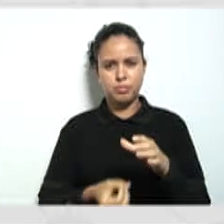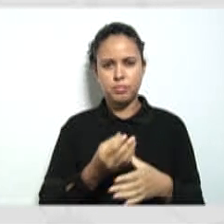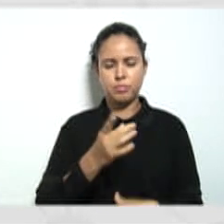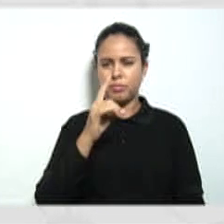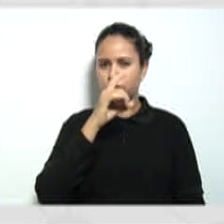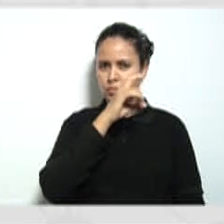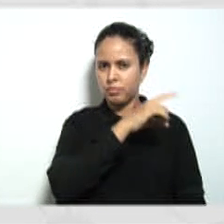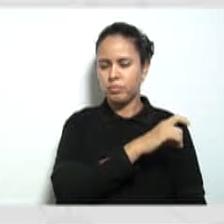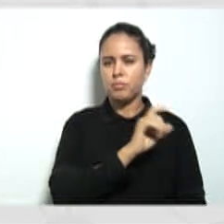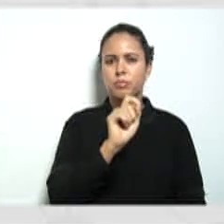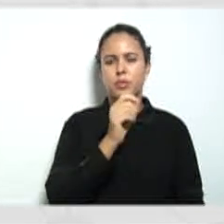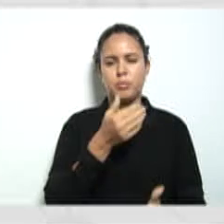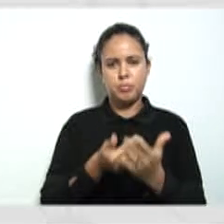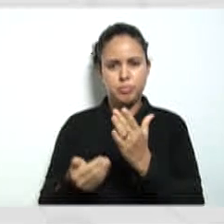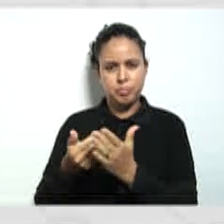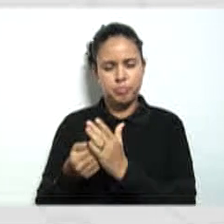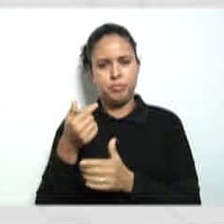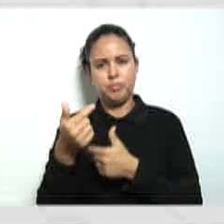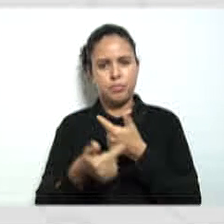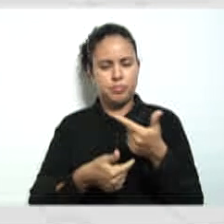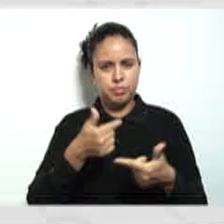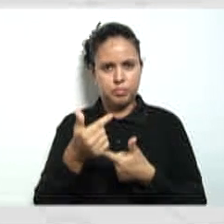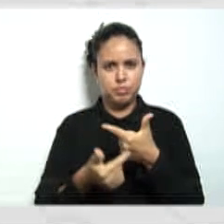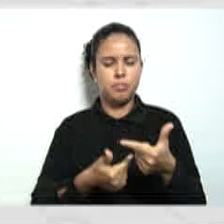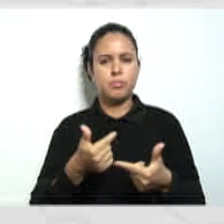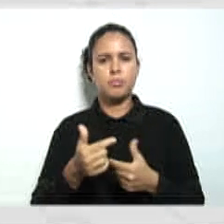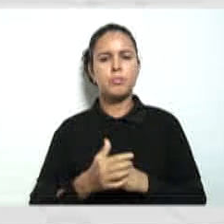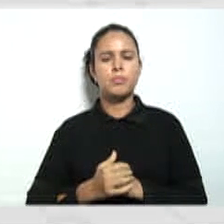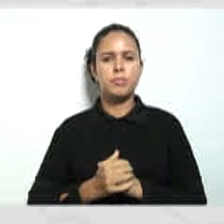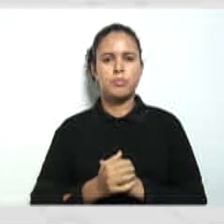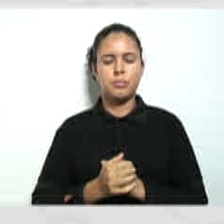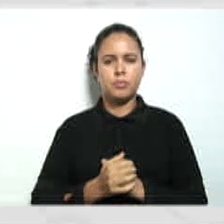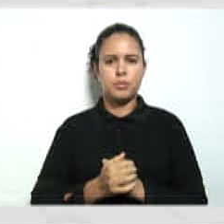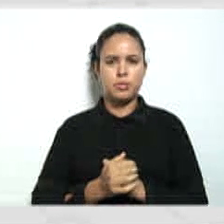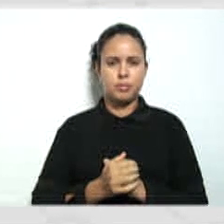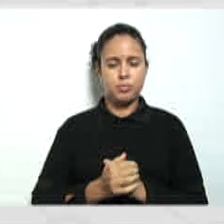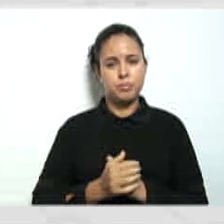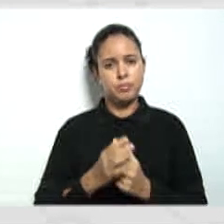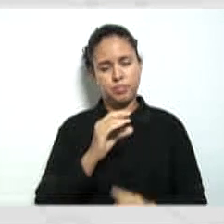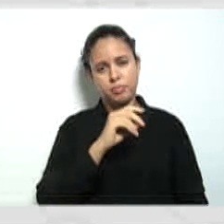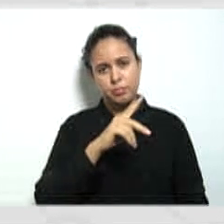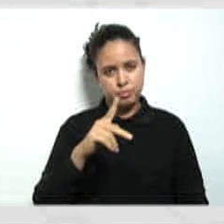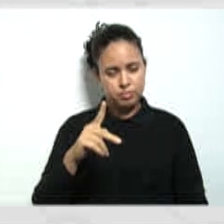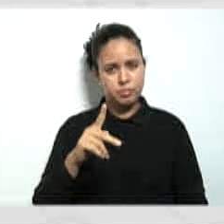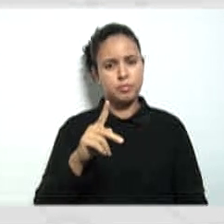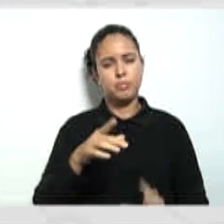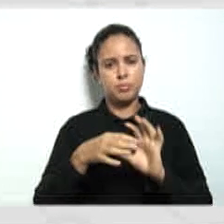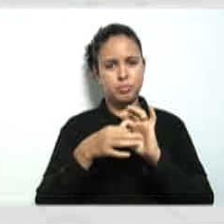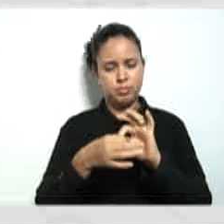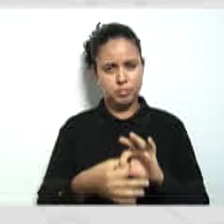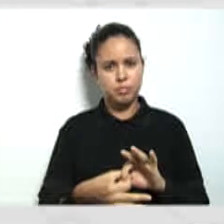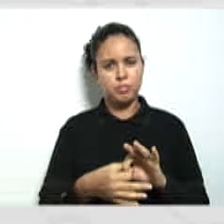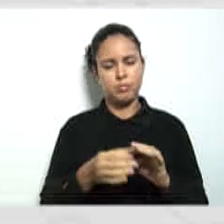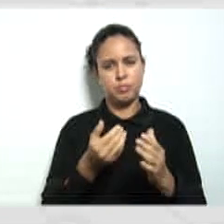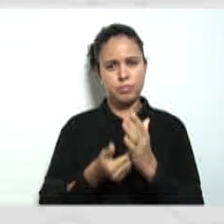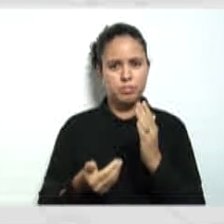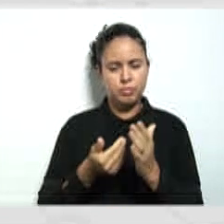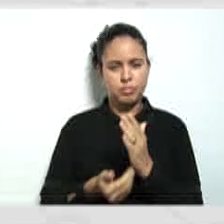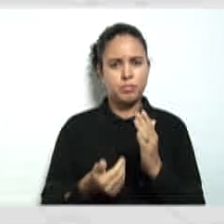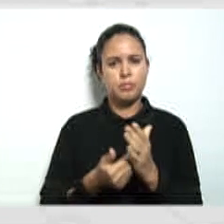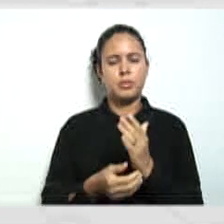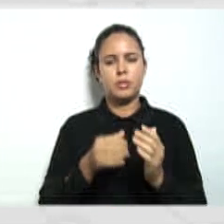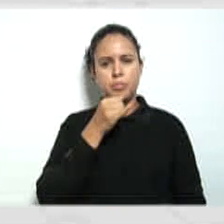dificuldades relacionadas à perda do emprego. Normalmente, então, gente, cooperativa de produção está ligada à perda de emprego. As situações mais comuns são,